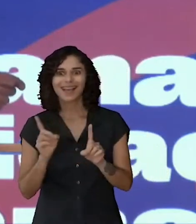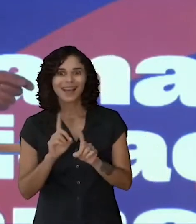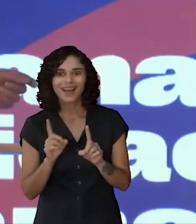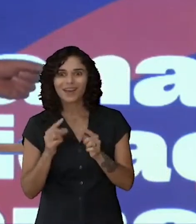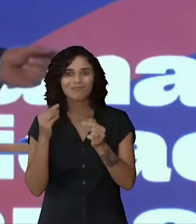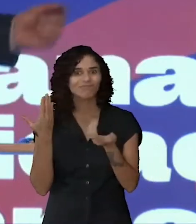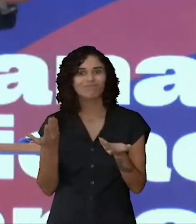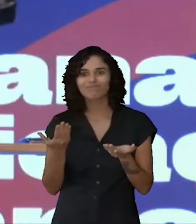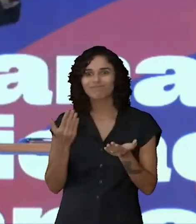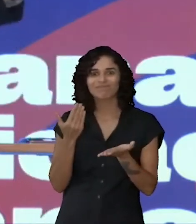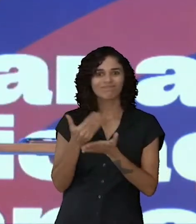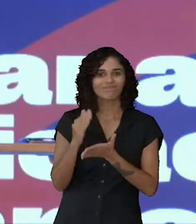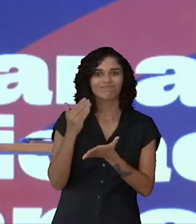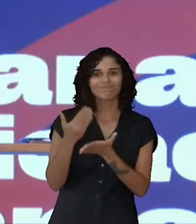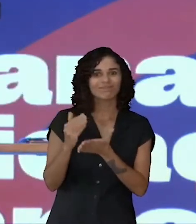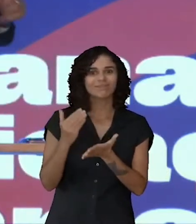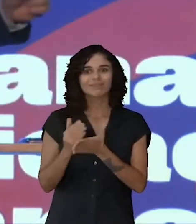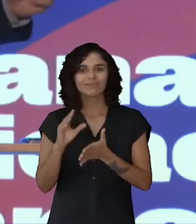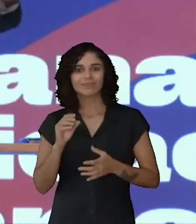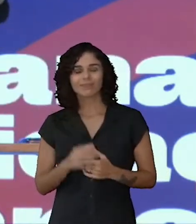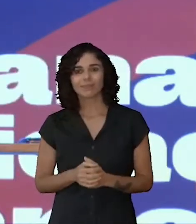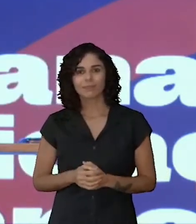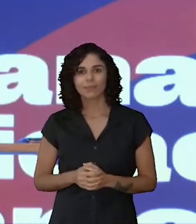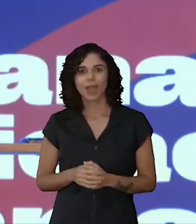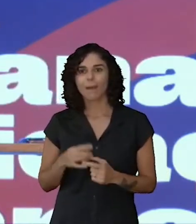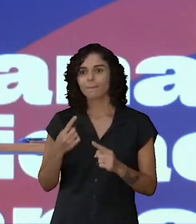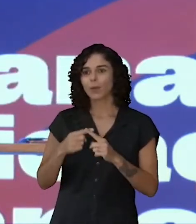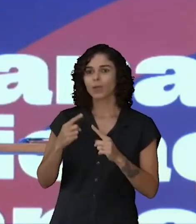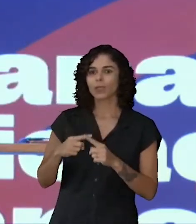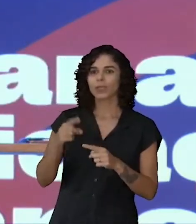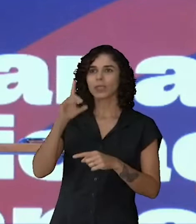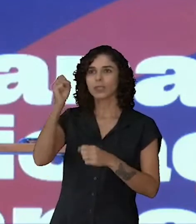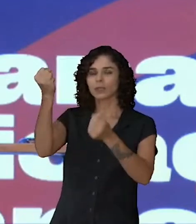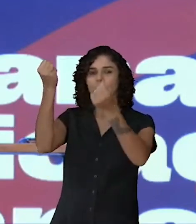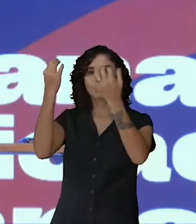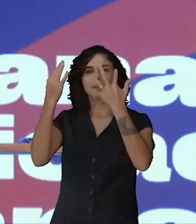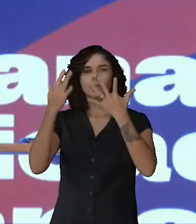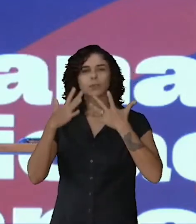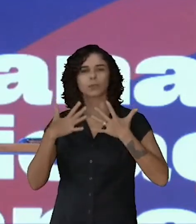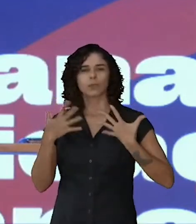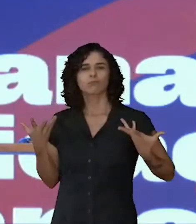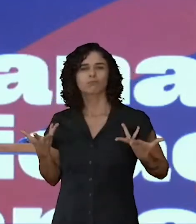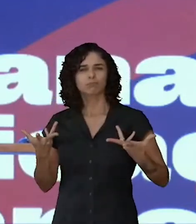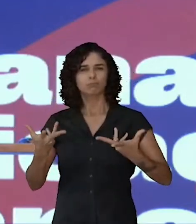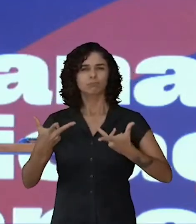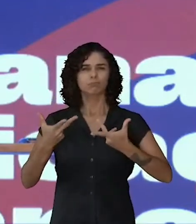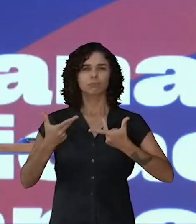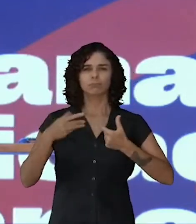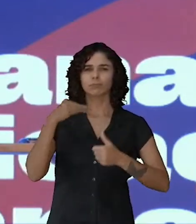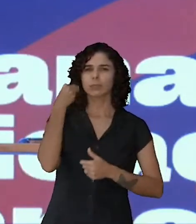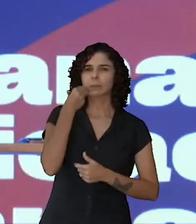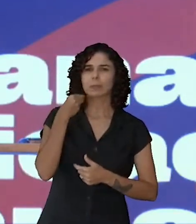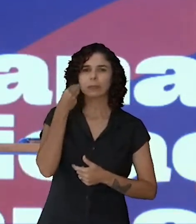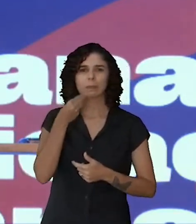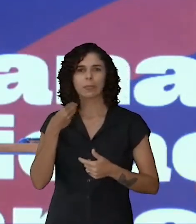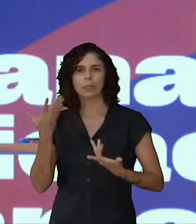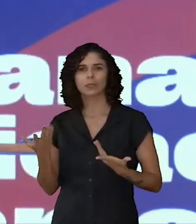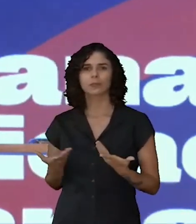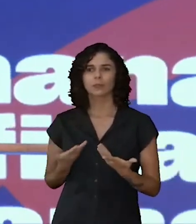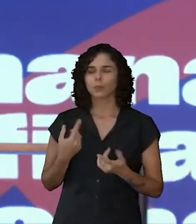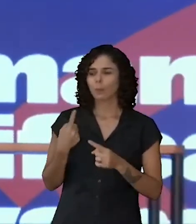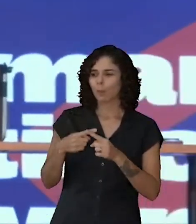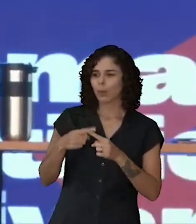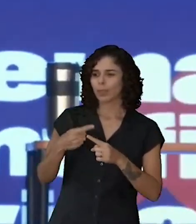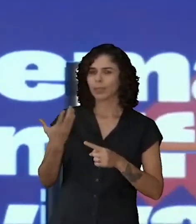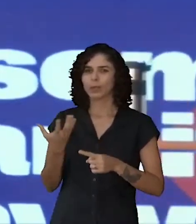de quanto eu sinto as bênçãos maravilhosas de Deus na minha vida, fazendo aquilo que eu quero. Porque eu me